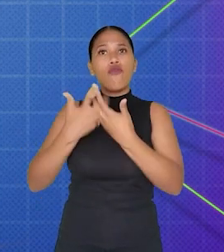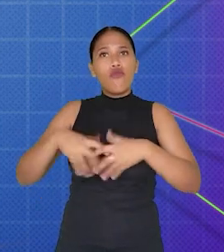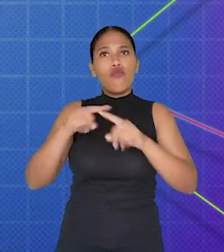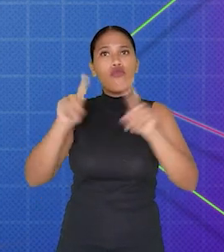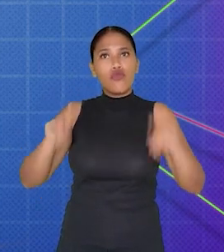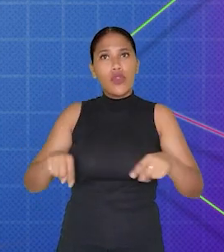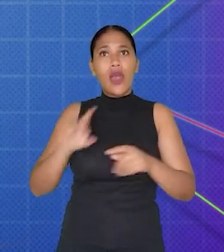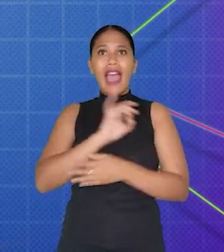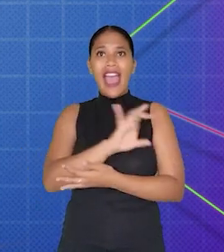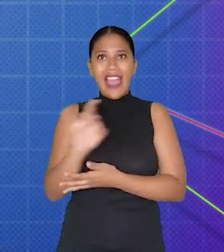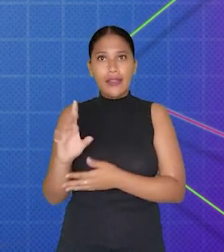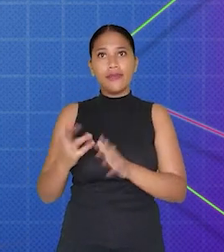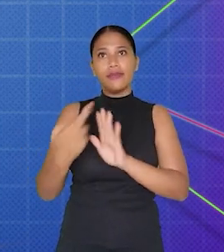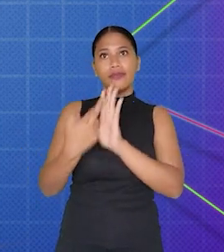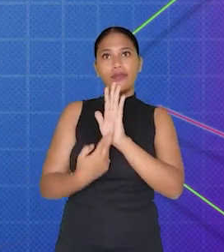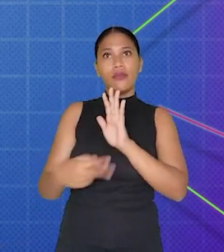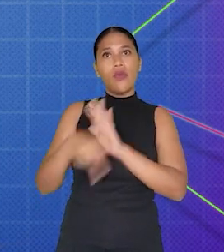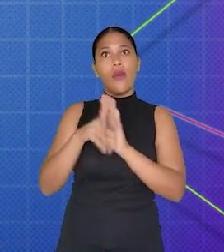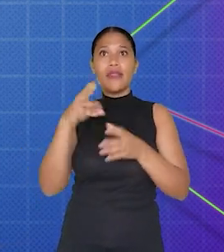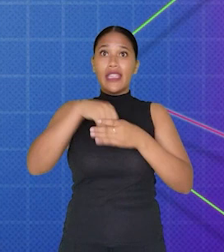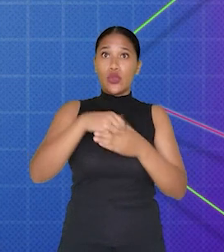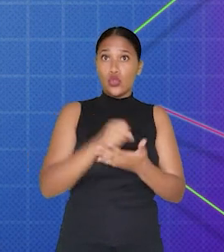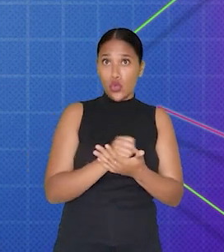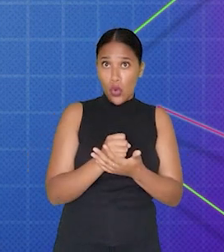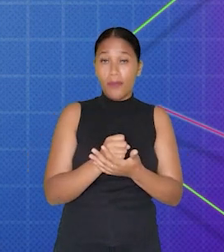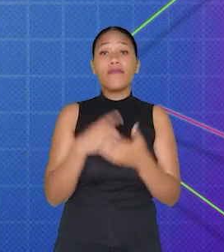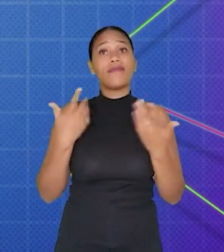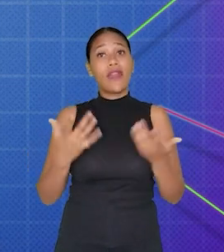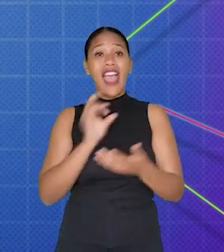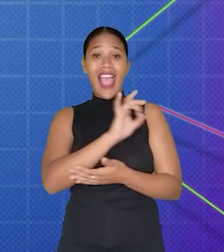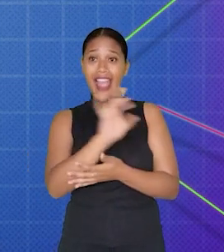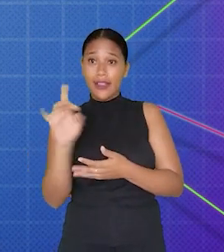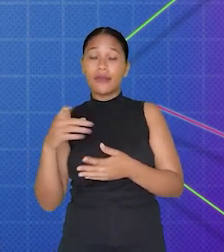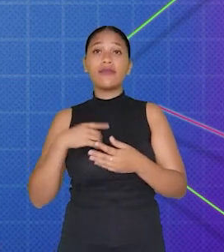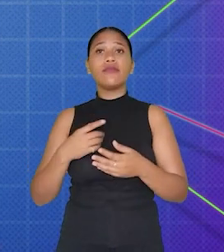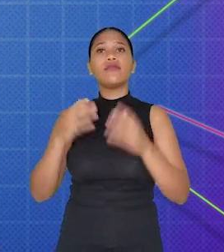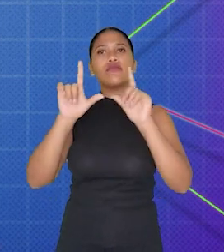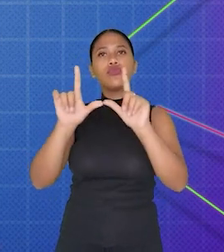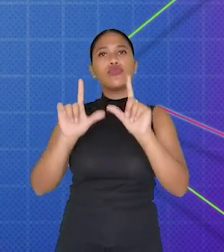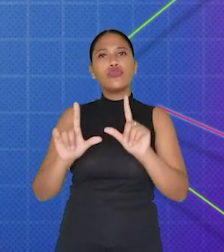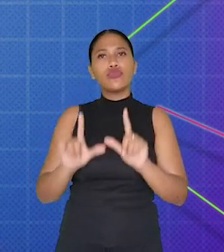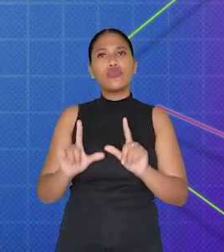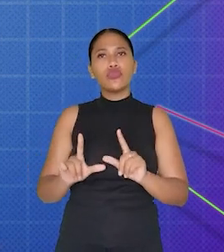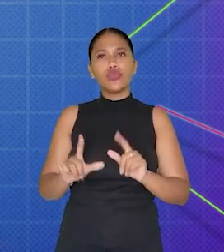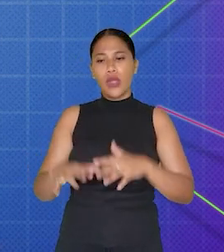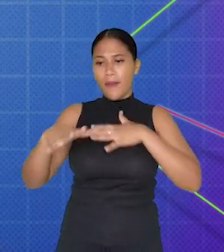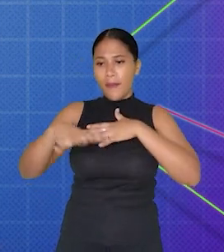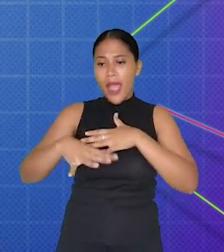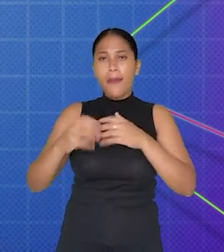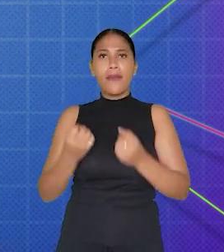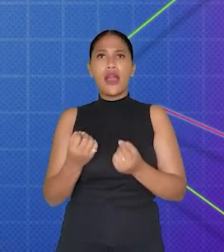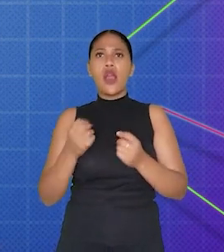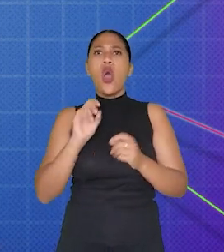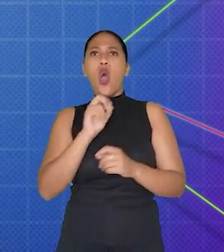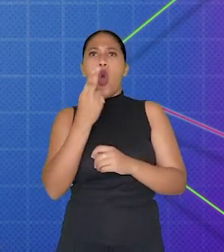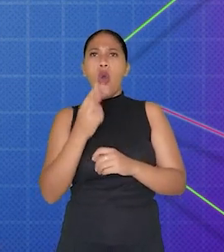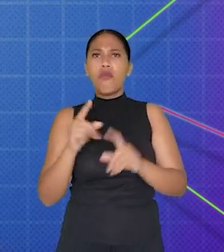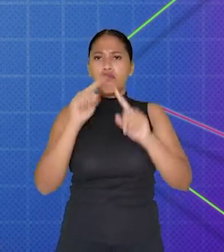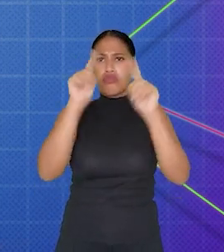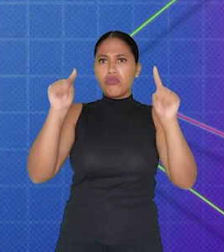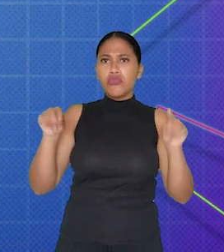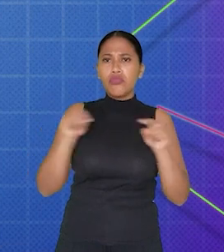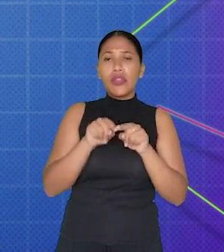todas as funcionalidades do processo e as regras que fazem parte do jogo. Em seguida, cada elemento deve ser mapeado por uma caixa ou uma